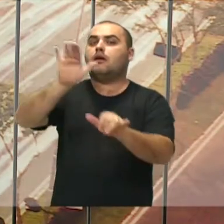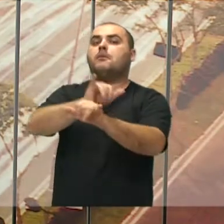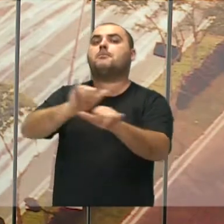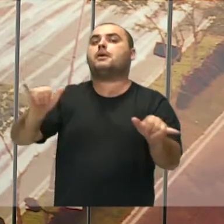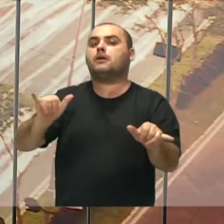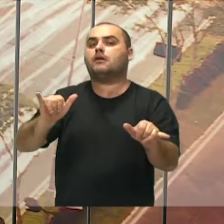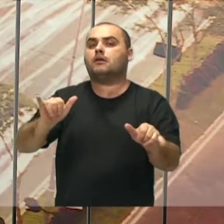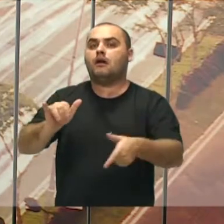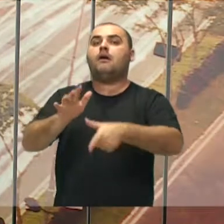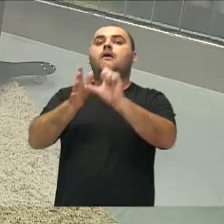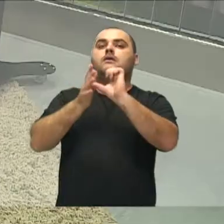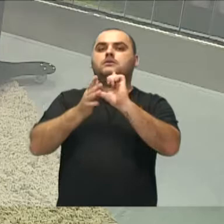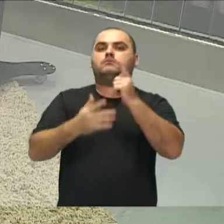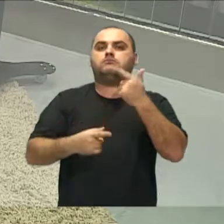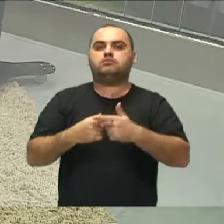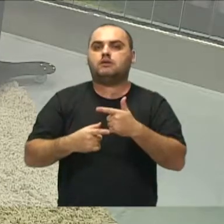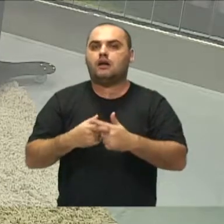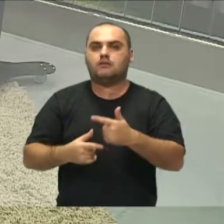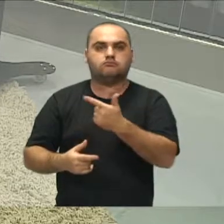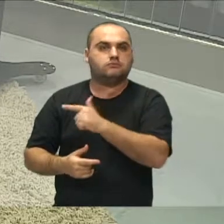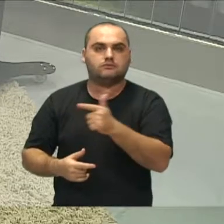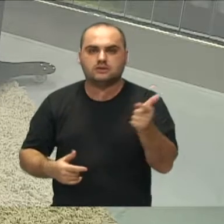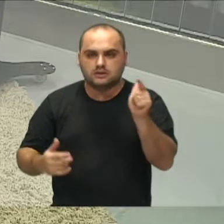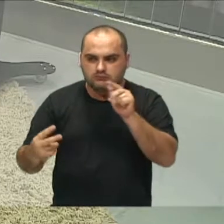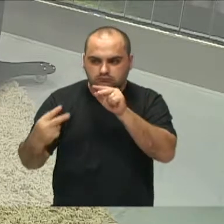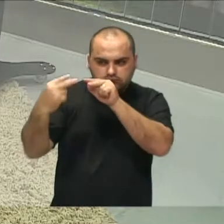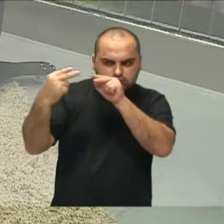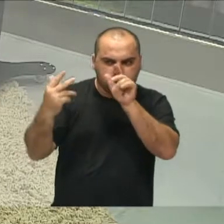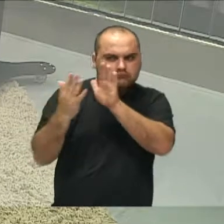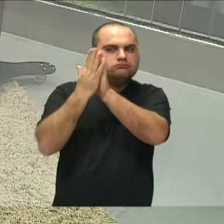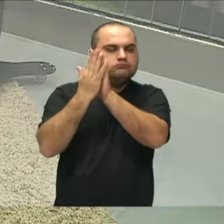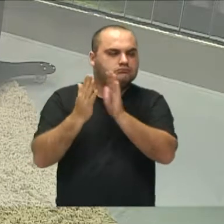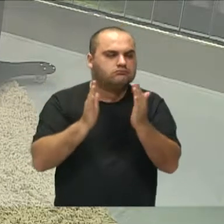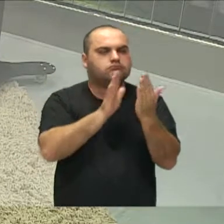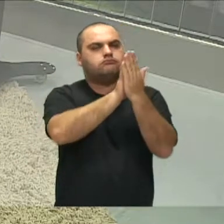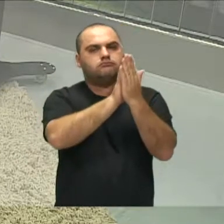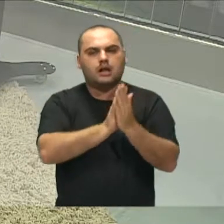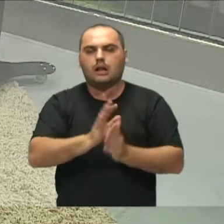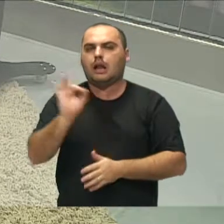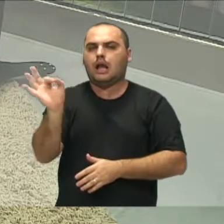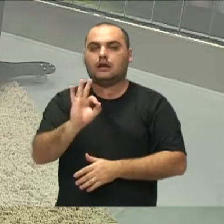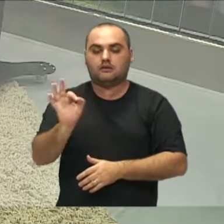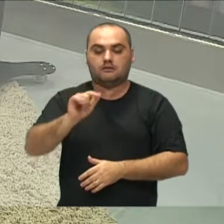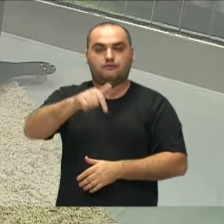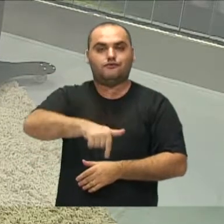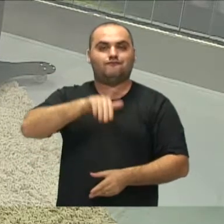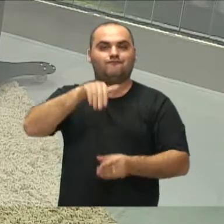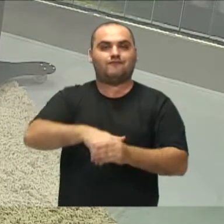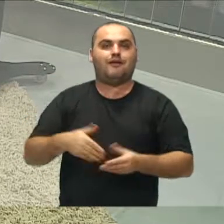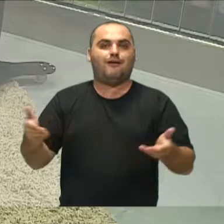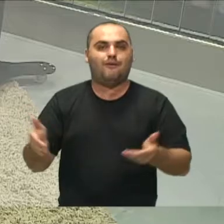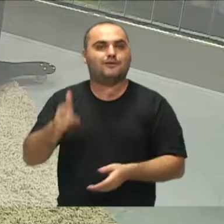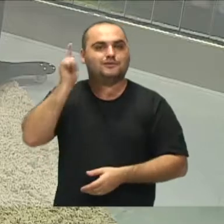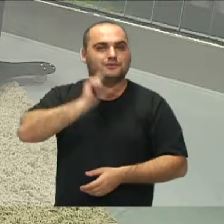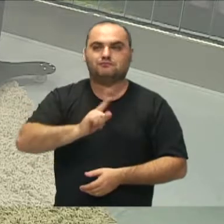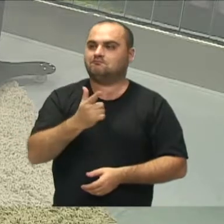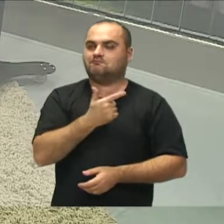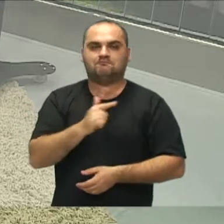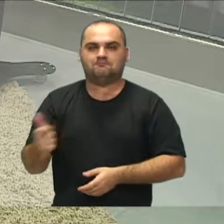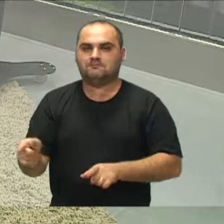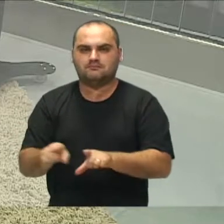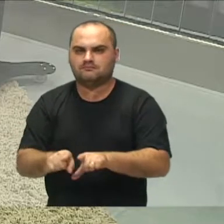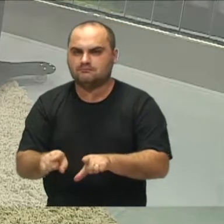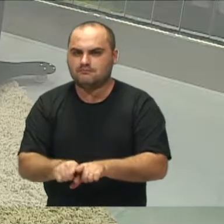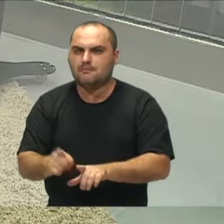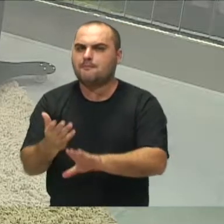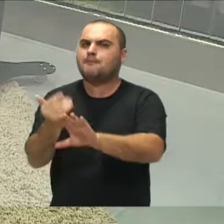tinha tanta aquela questão do olho a olho, né? Do abraço, de tudo aquilo junto com as pessoas, como acontecia